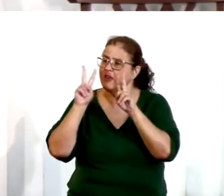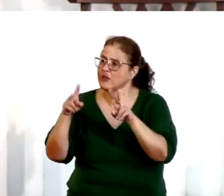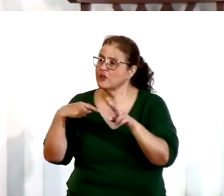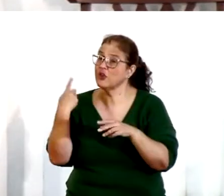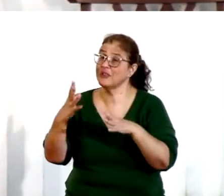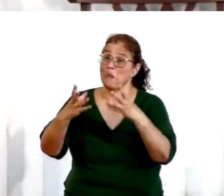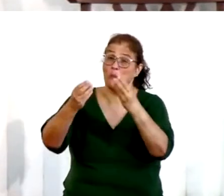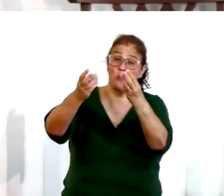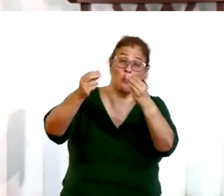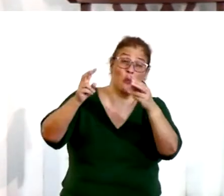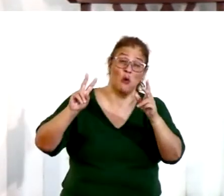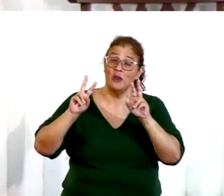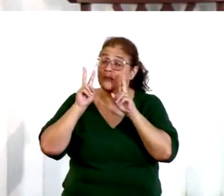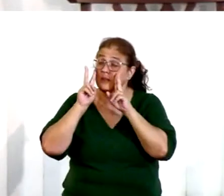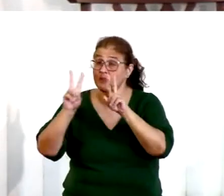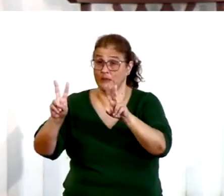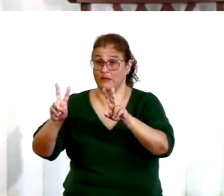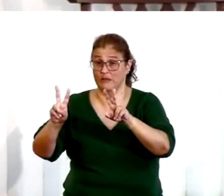só a palavra,